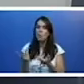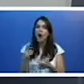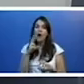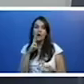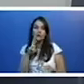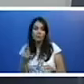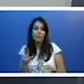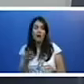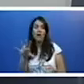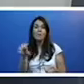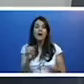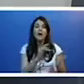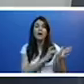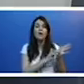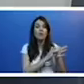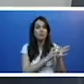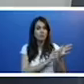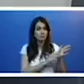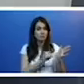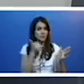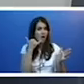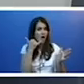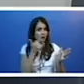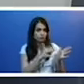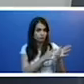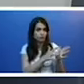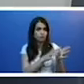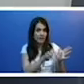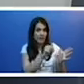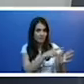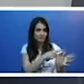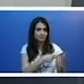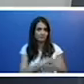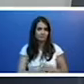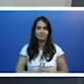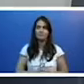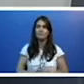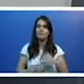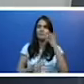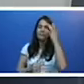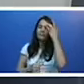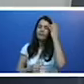com a calculadora aí, porque a gente vai precisar. Aqui daria a mesma coisa.